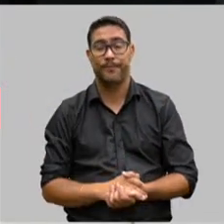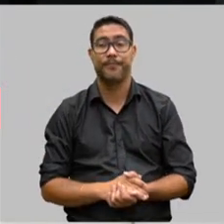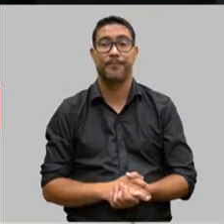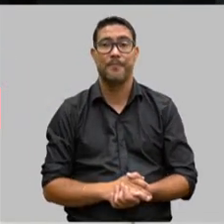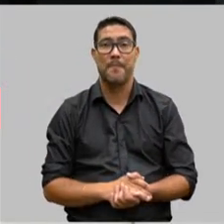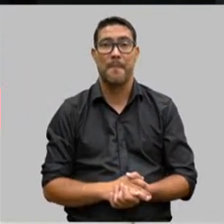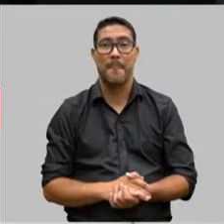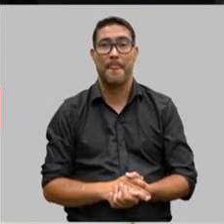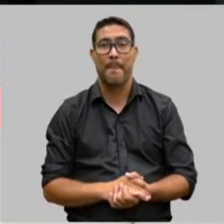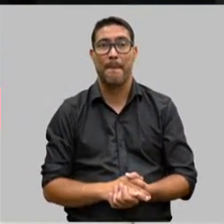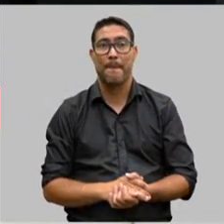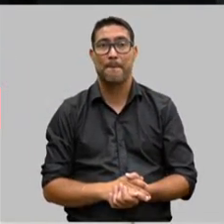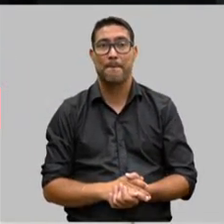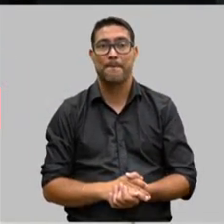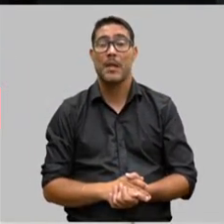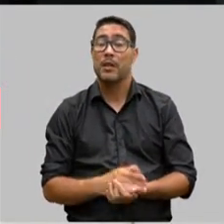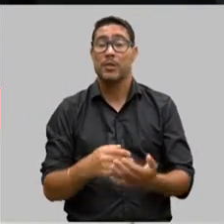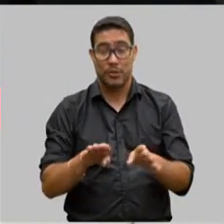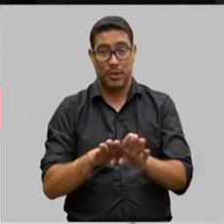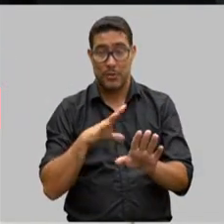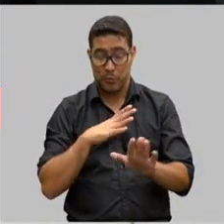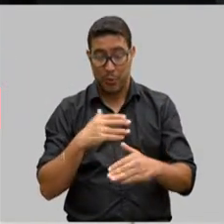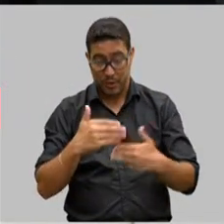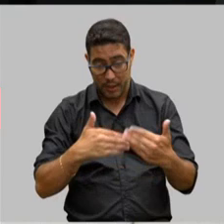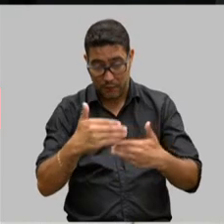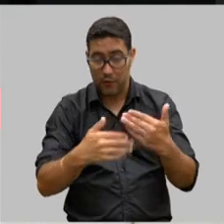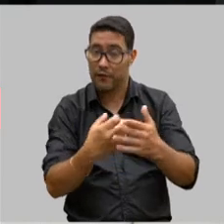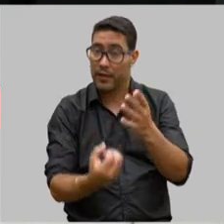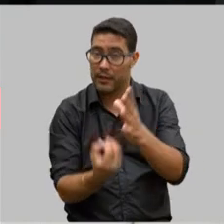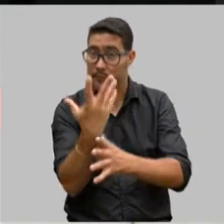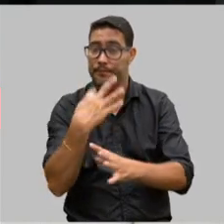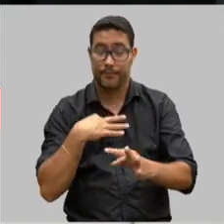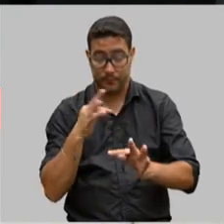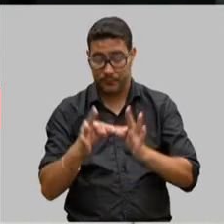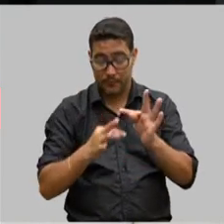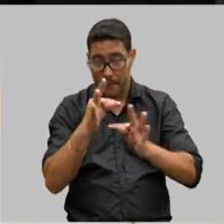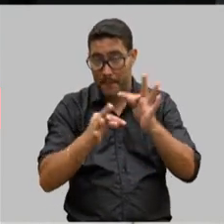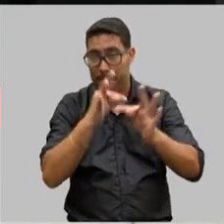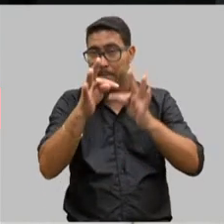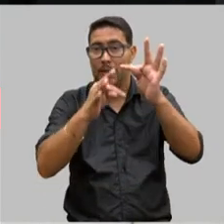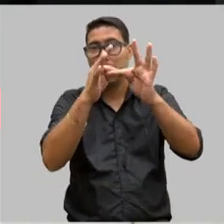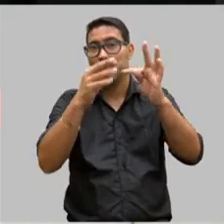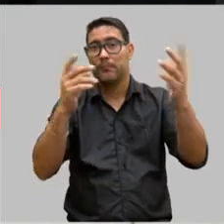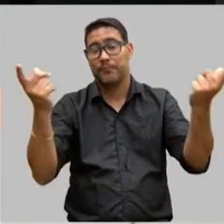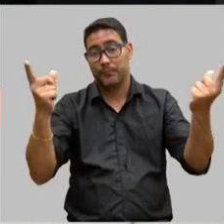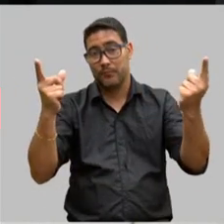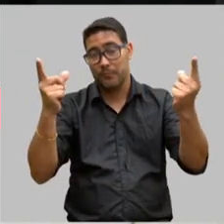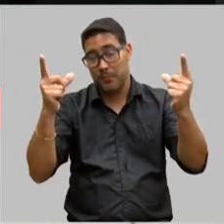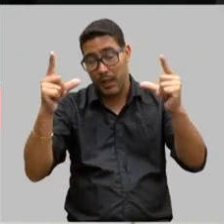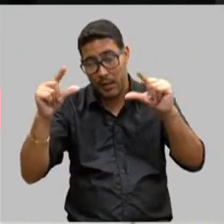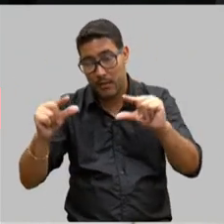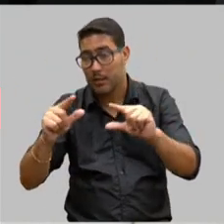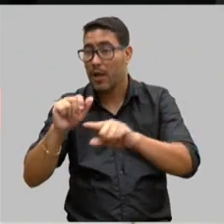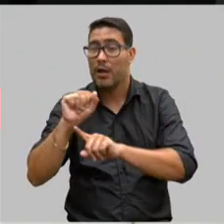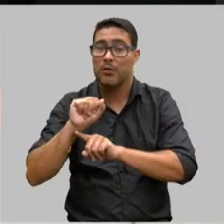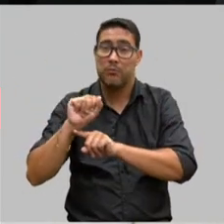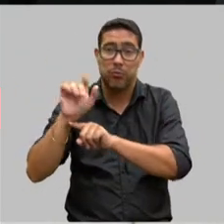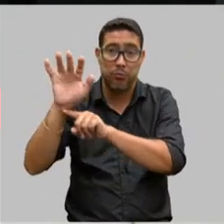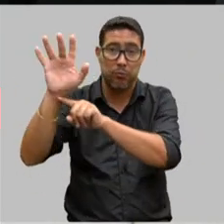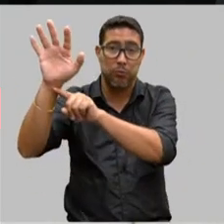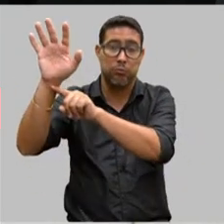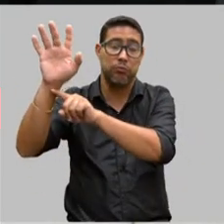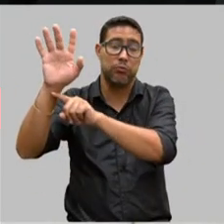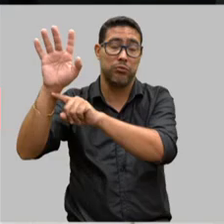também, podemos desenvolver tecnologias para redução de emissões, tecnologias limpas,